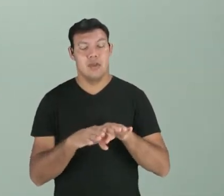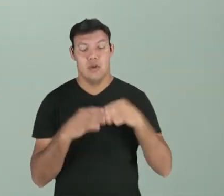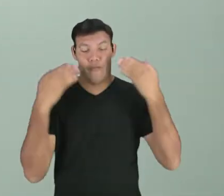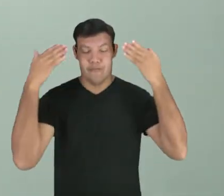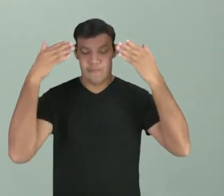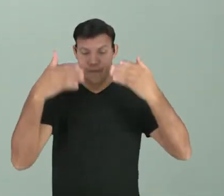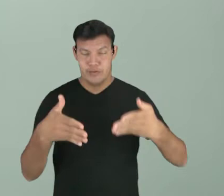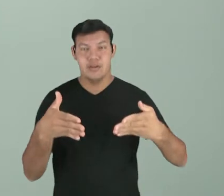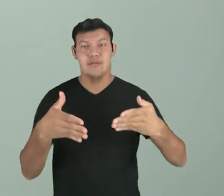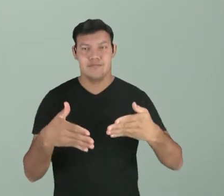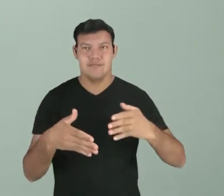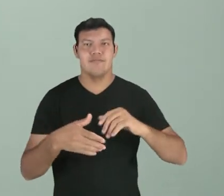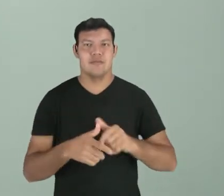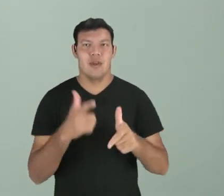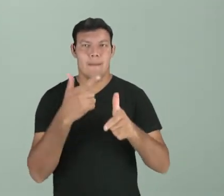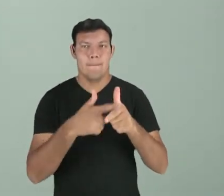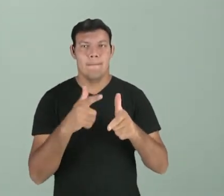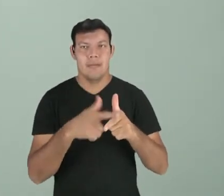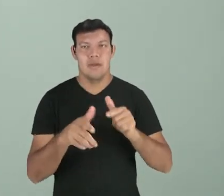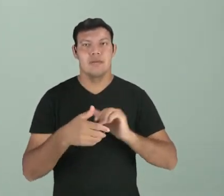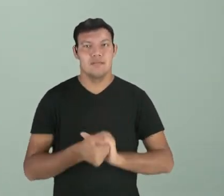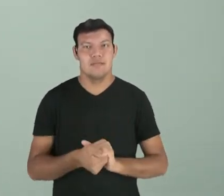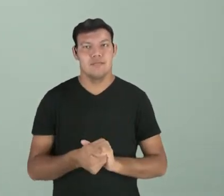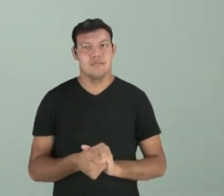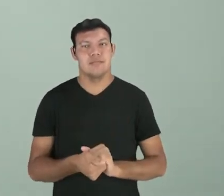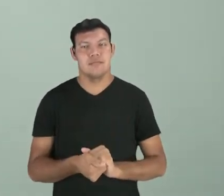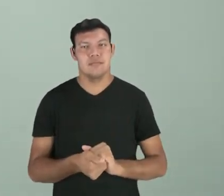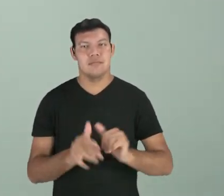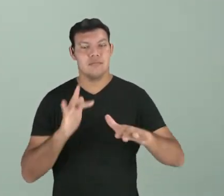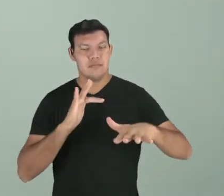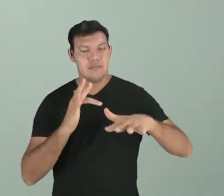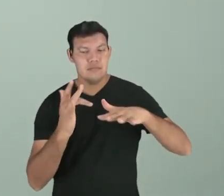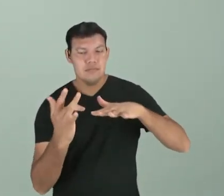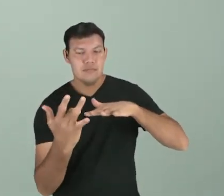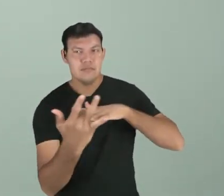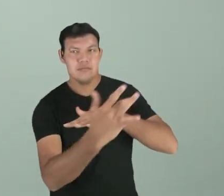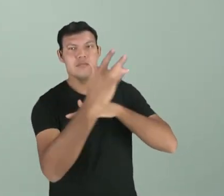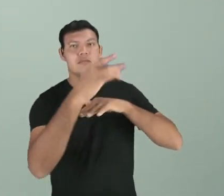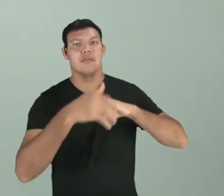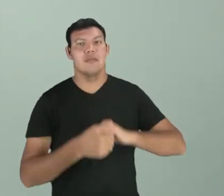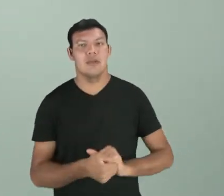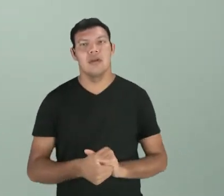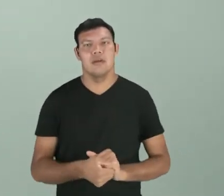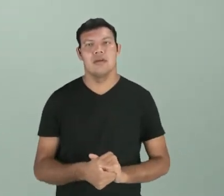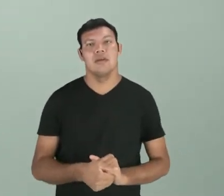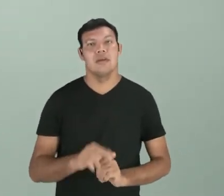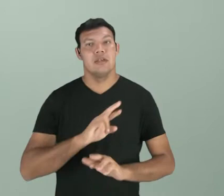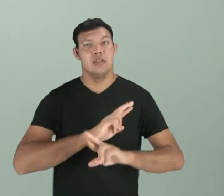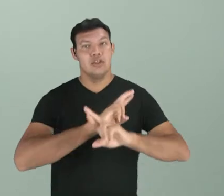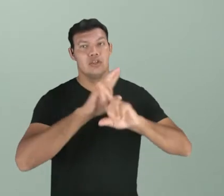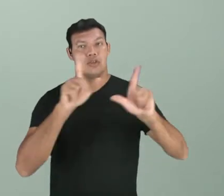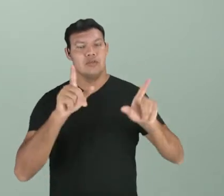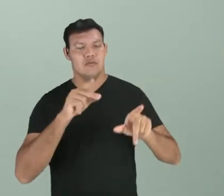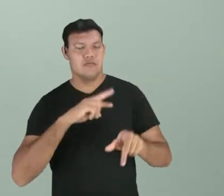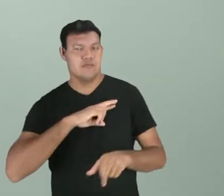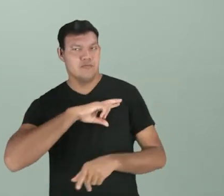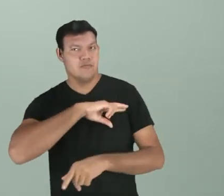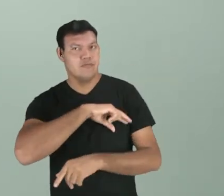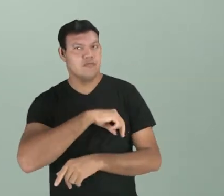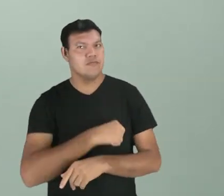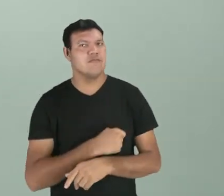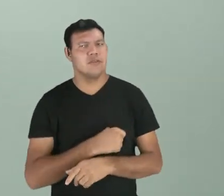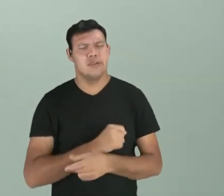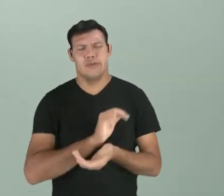voltado apenas para uma situação para uma enredo diferente do romance que tem vários acontecimentos diferentes dentro da